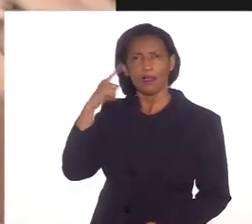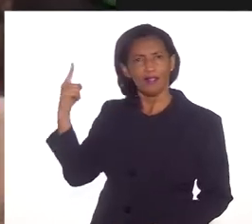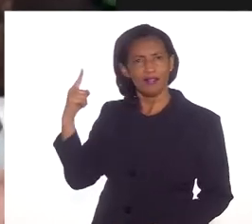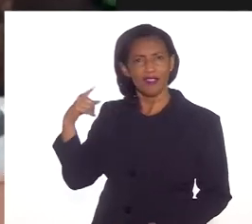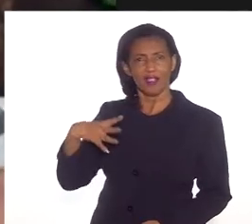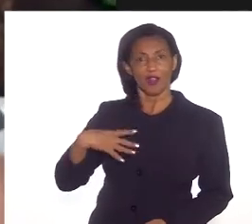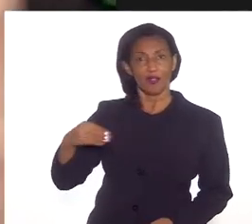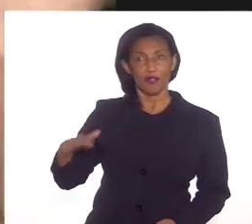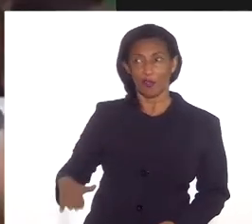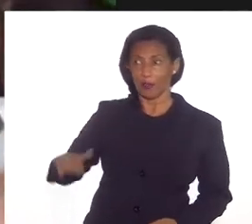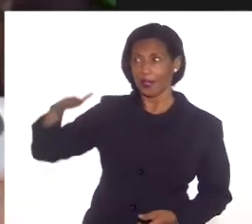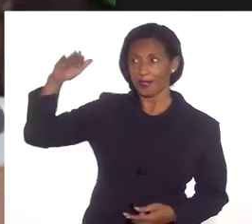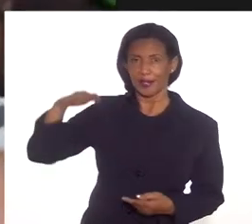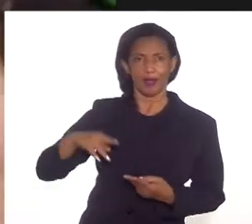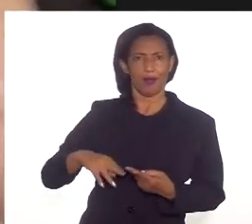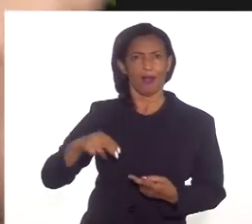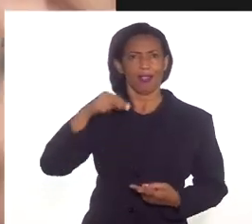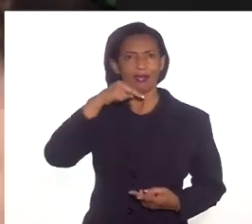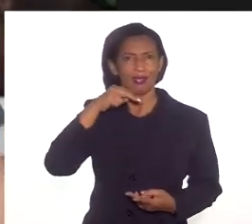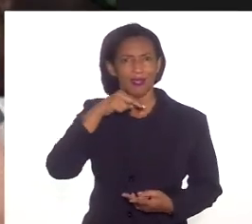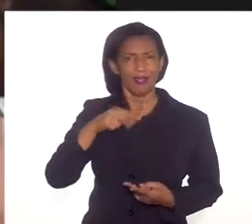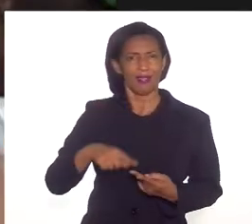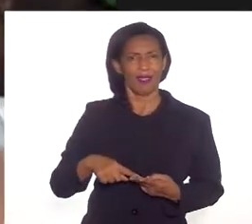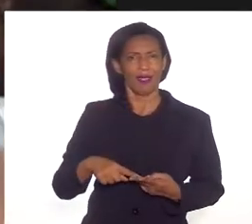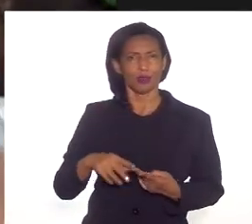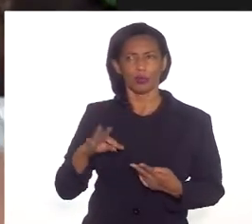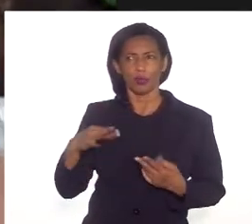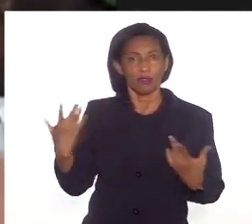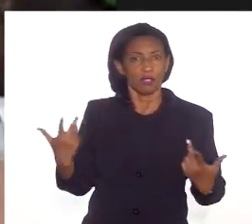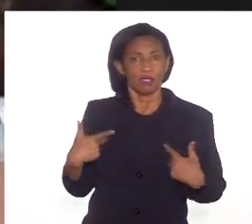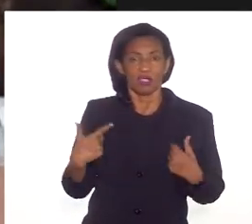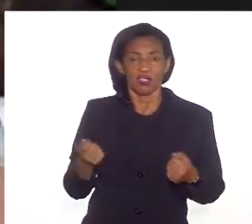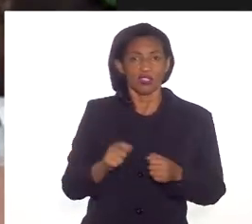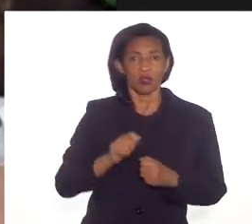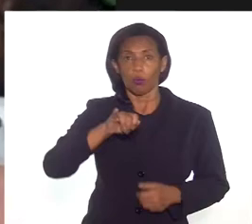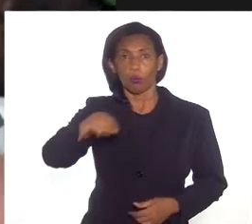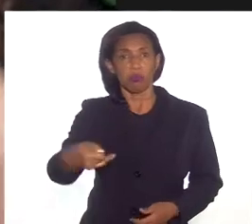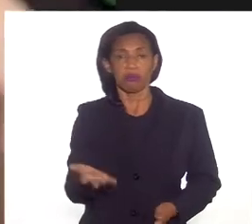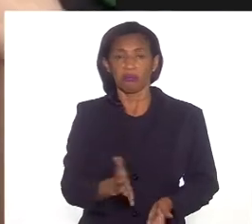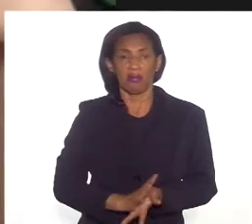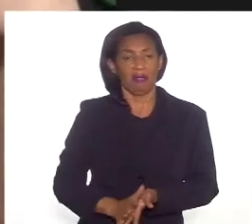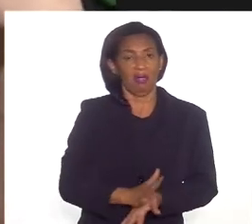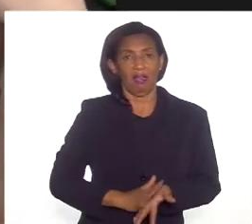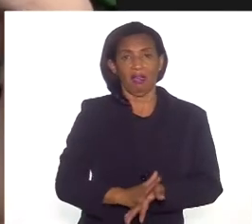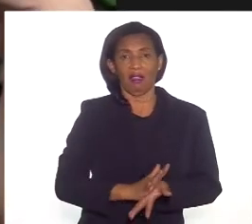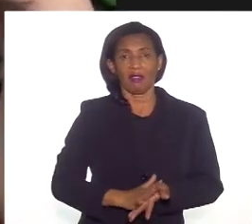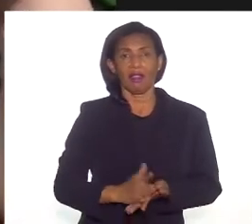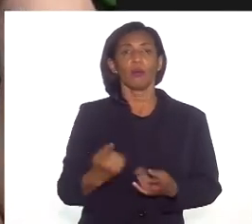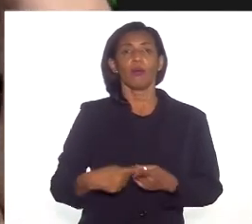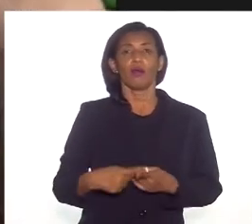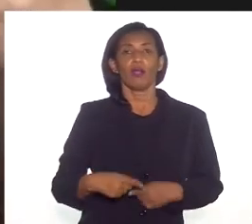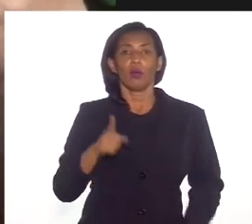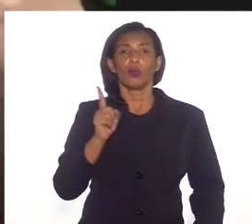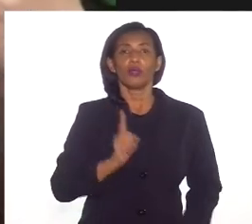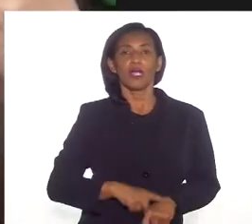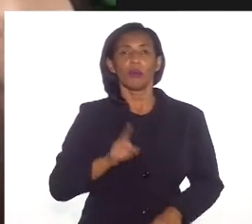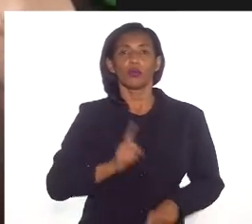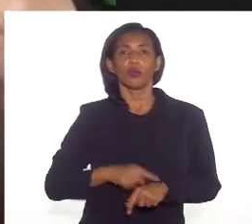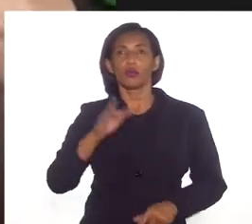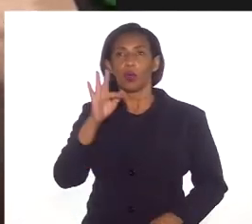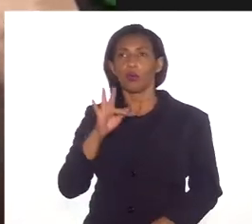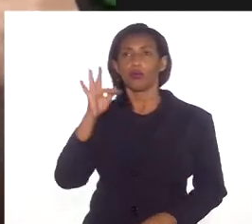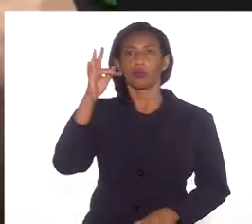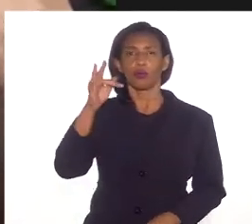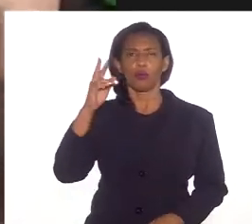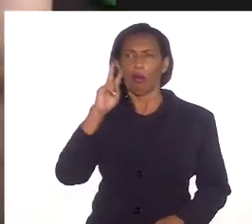que os filhos cresceram, que os netos cresceram, que todo mundo cresceu, e a gente não curtiu nada disso, porque a gente esteve o tempo inteiro olhando